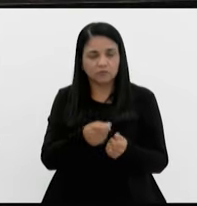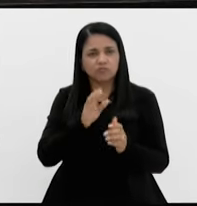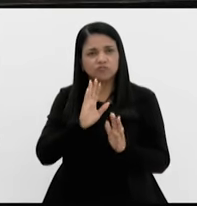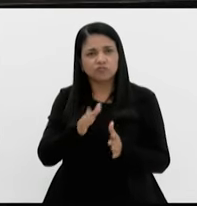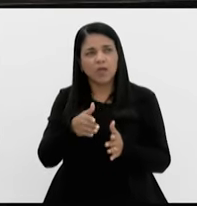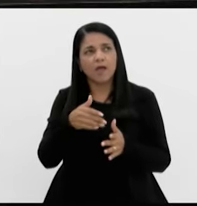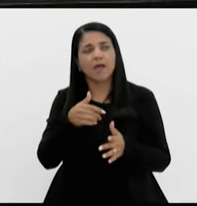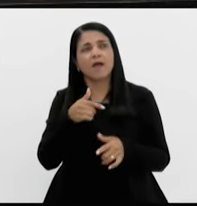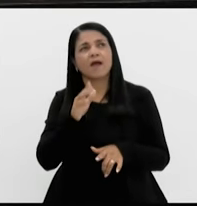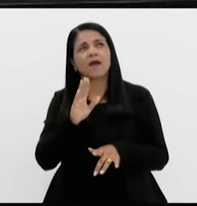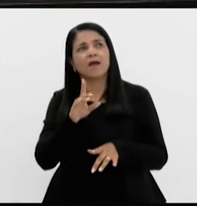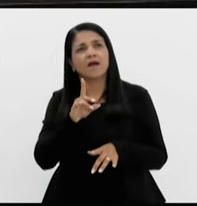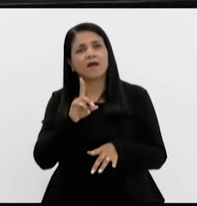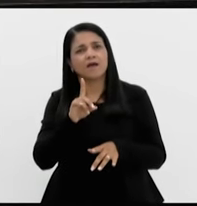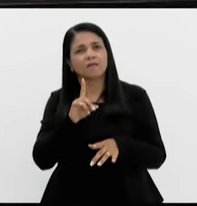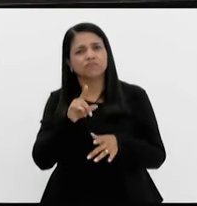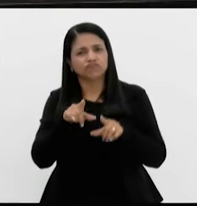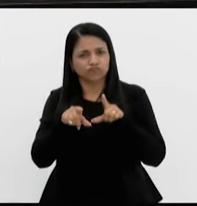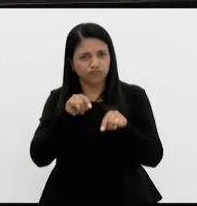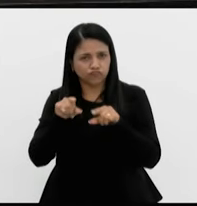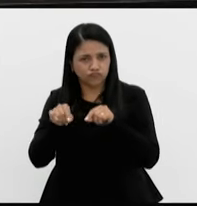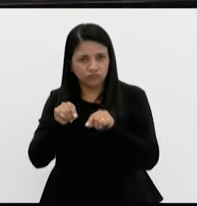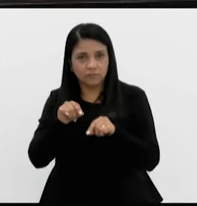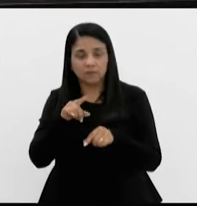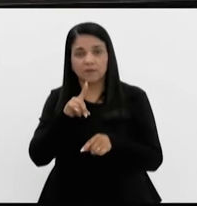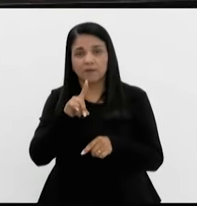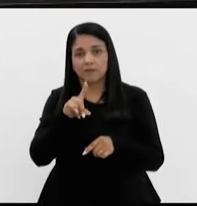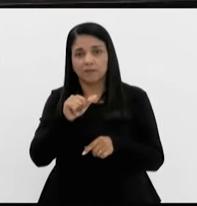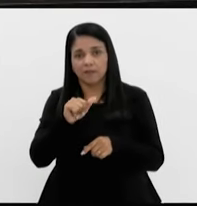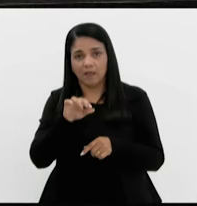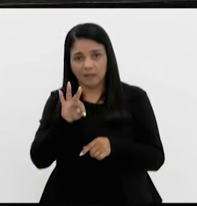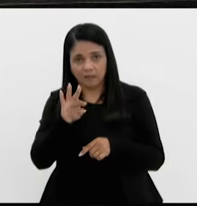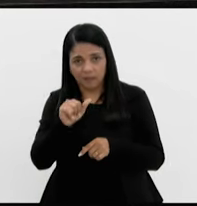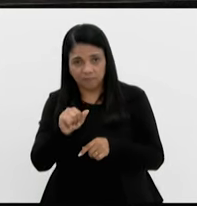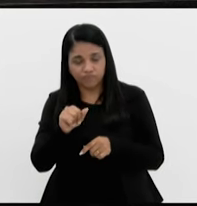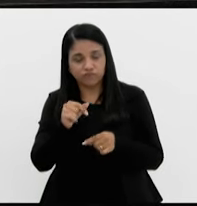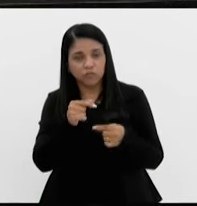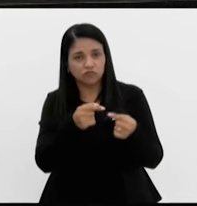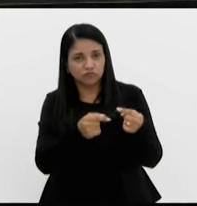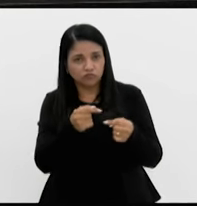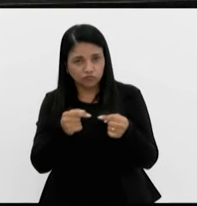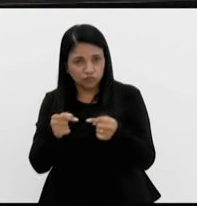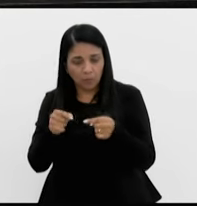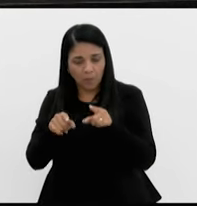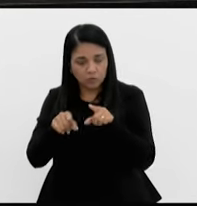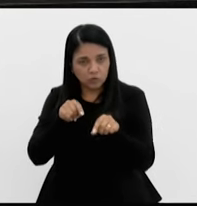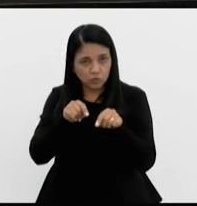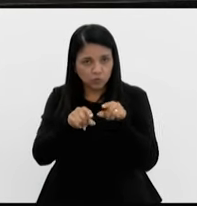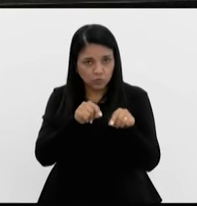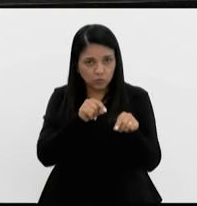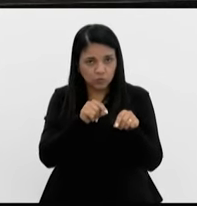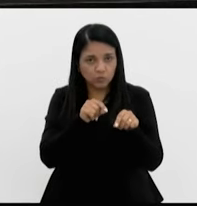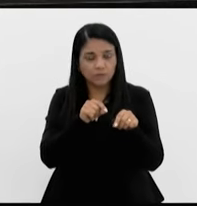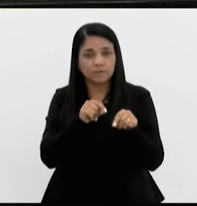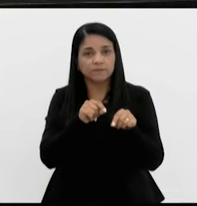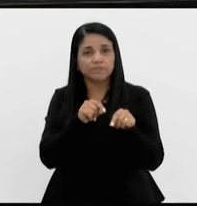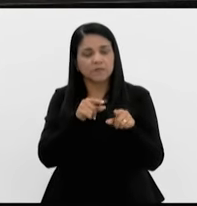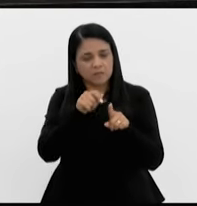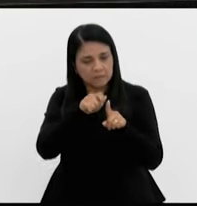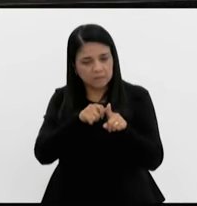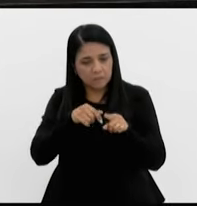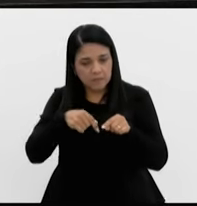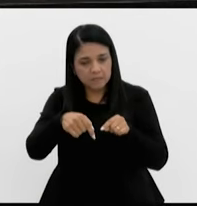que tá para ainda em em discussão para que tenhamos uma data ainda esse